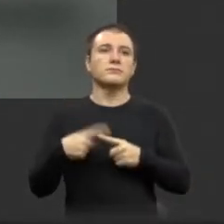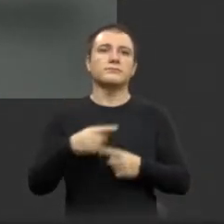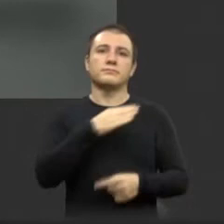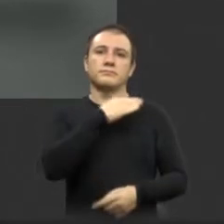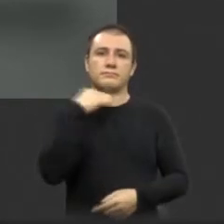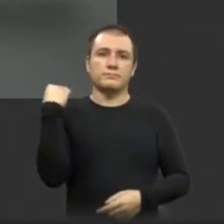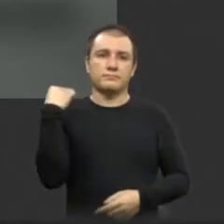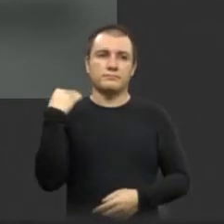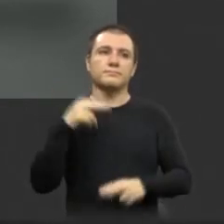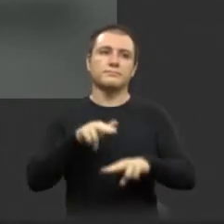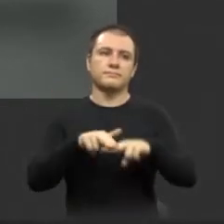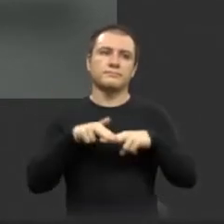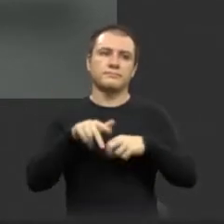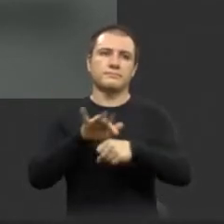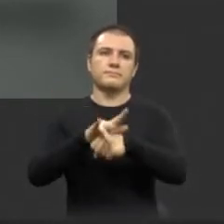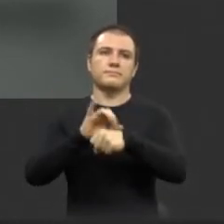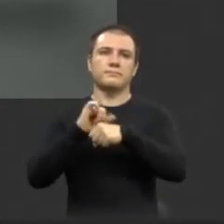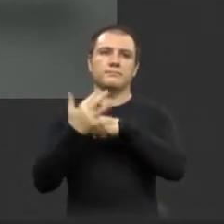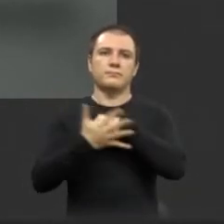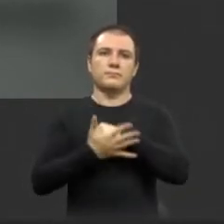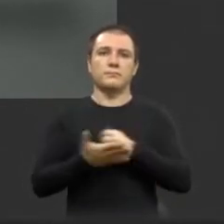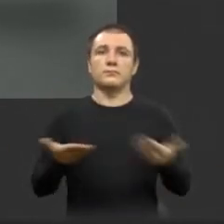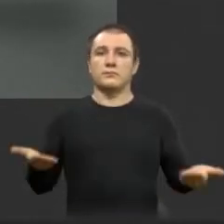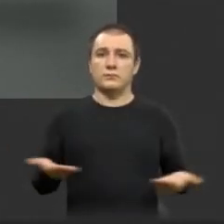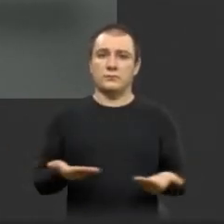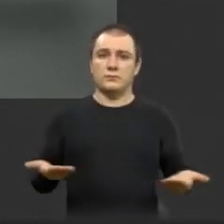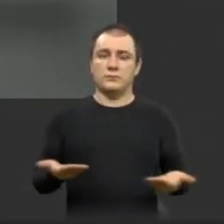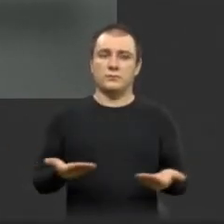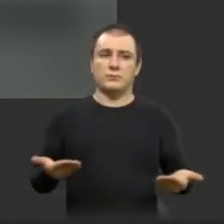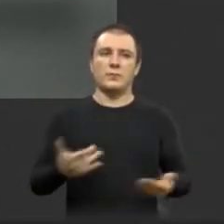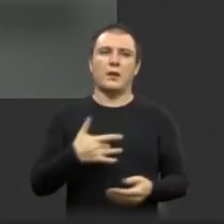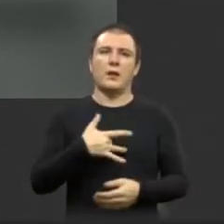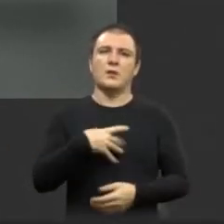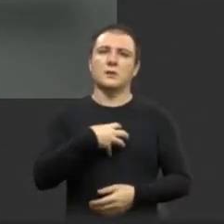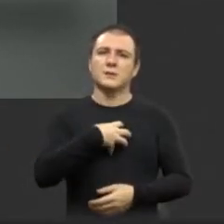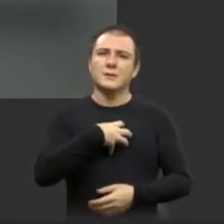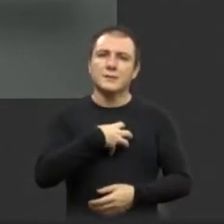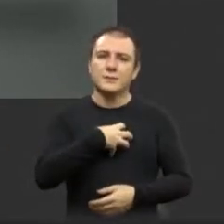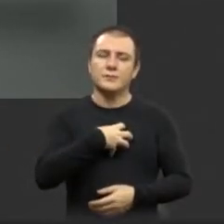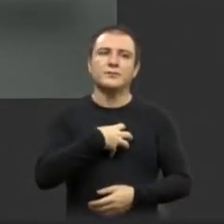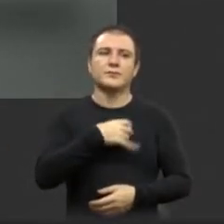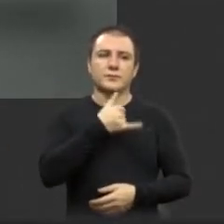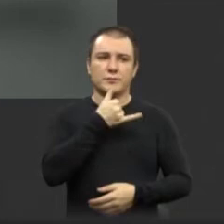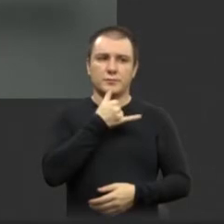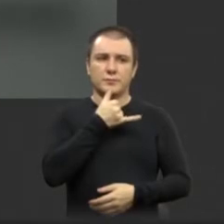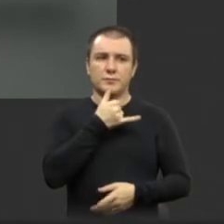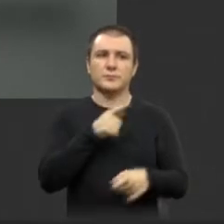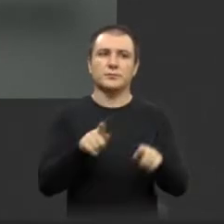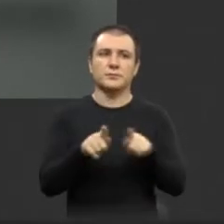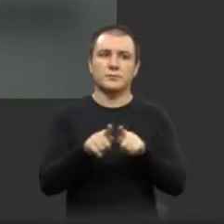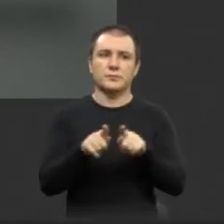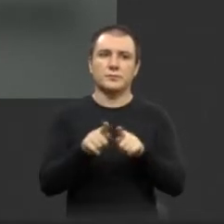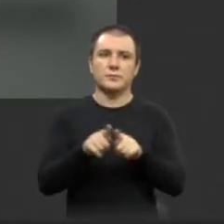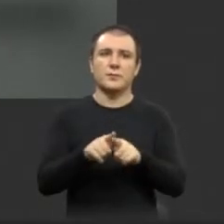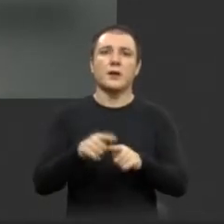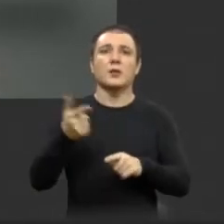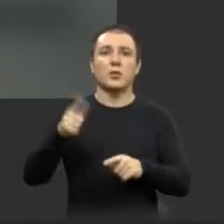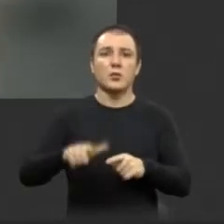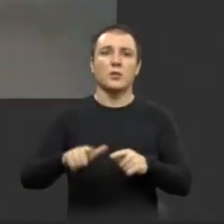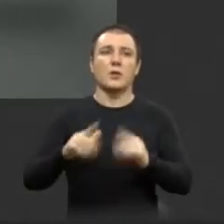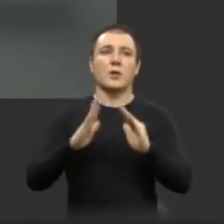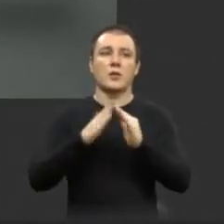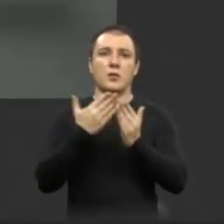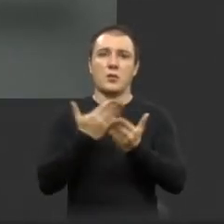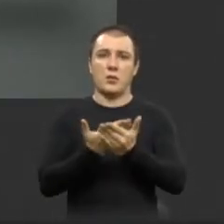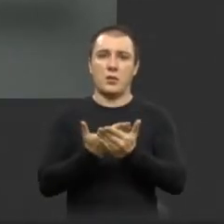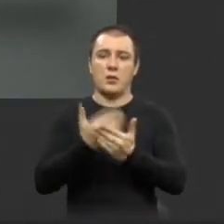faleceu o convite na madrugada de hoje meus sentimentos imensos é é e também mais uma creche e